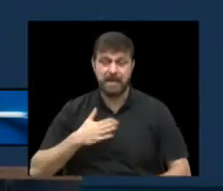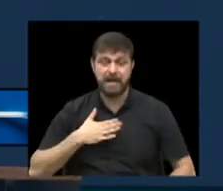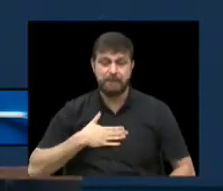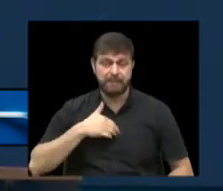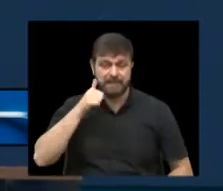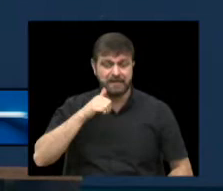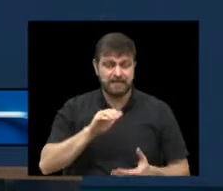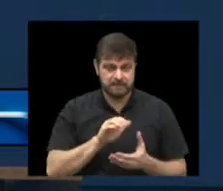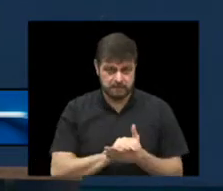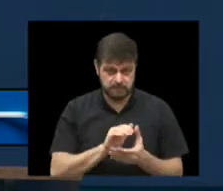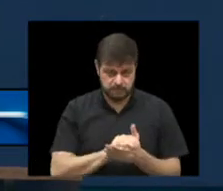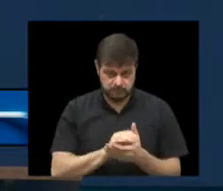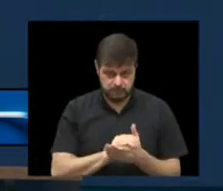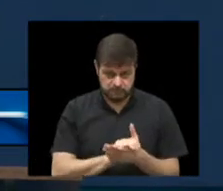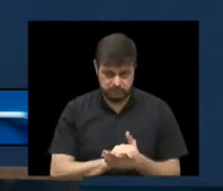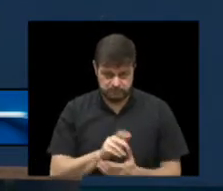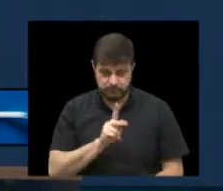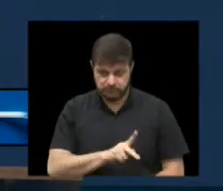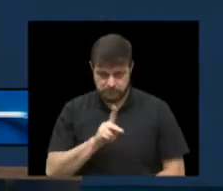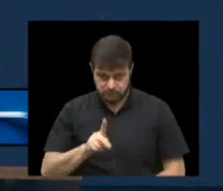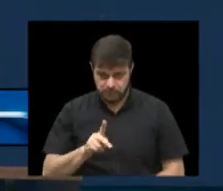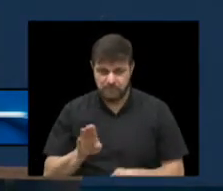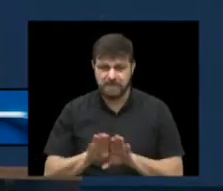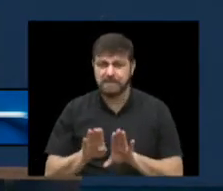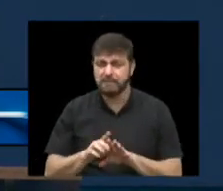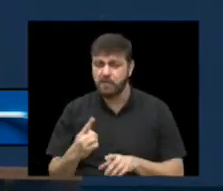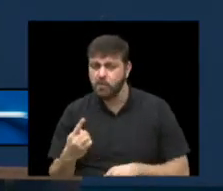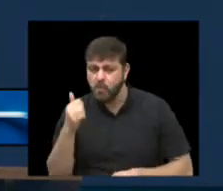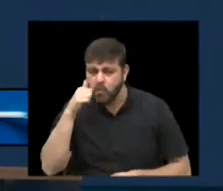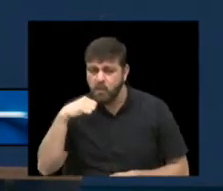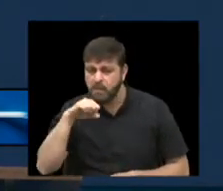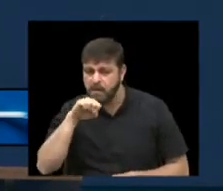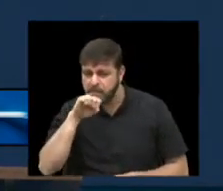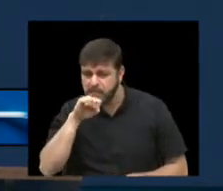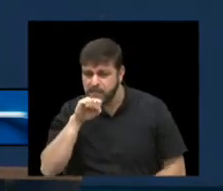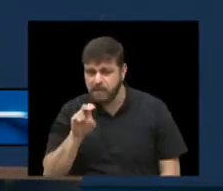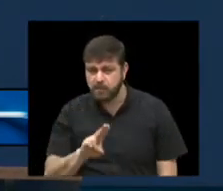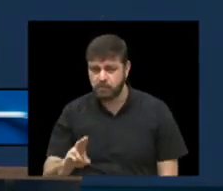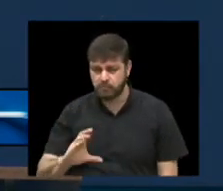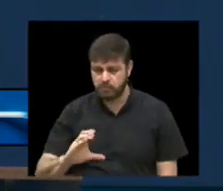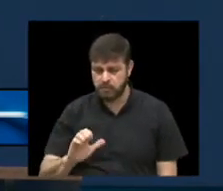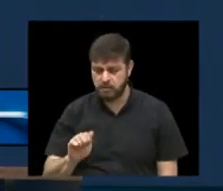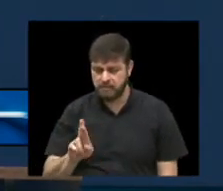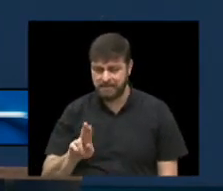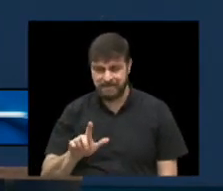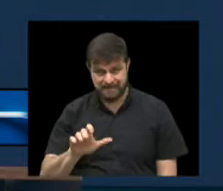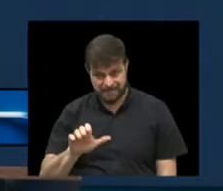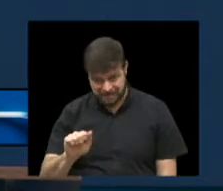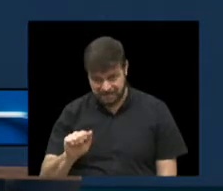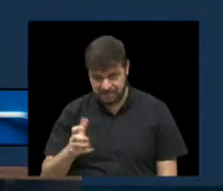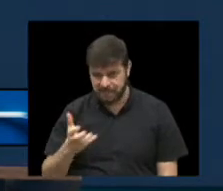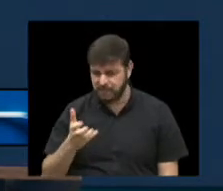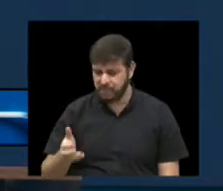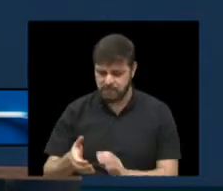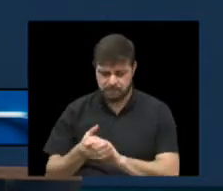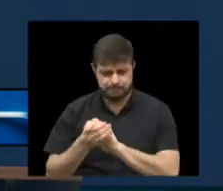na pessoa de uma mãe, Carla Pérez, gostaria de parabenizar toda a mobilização